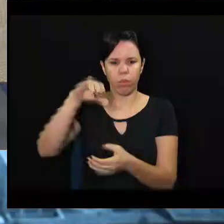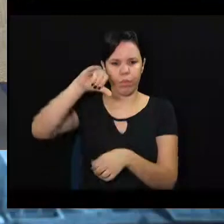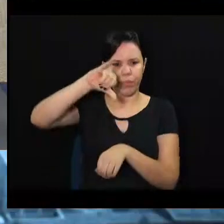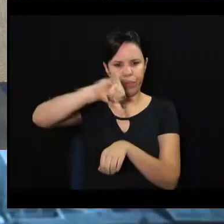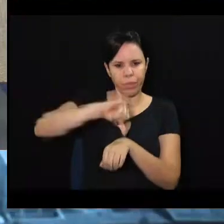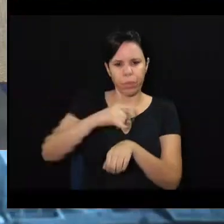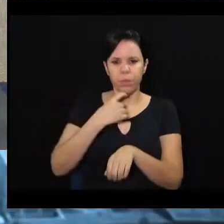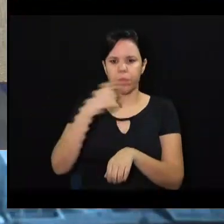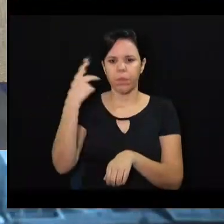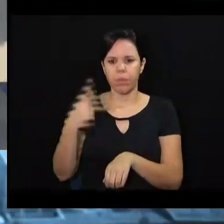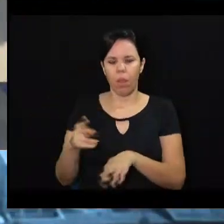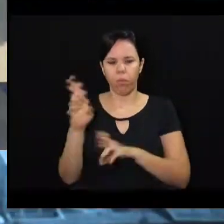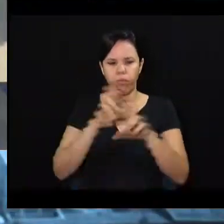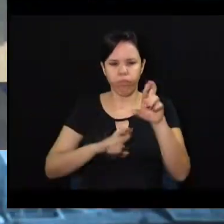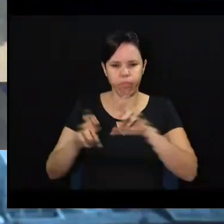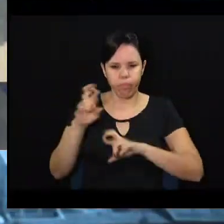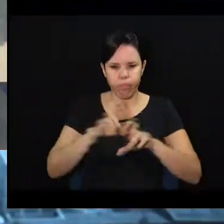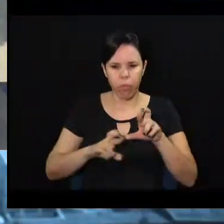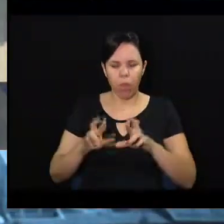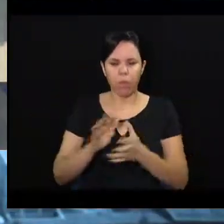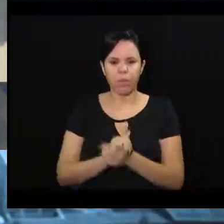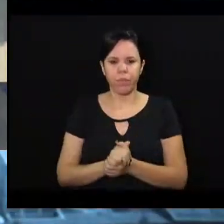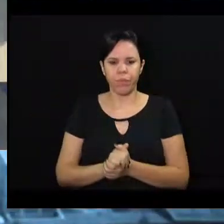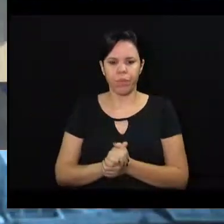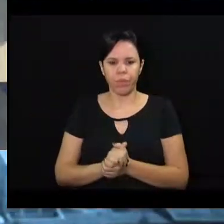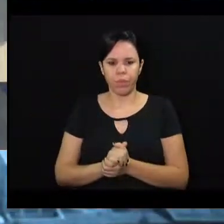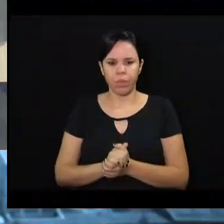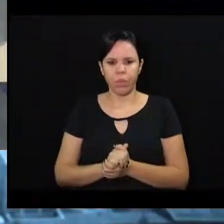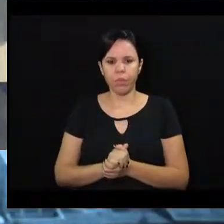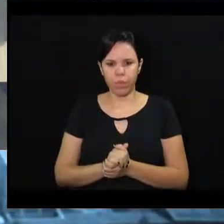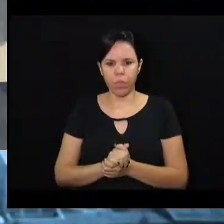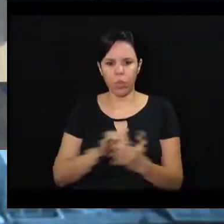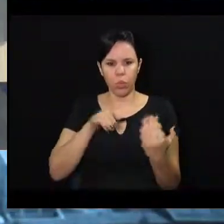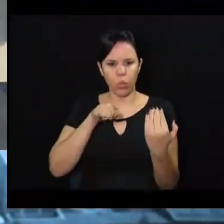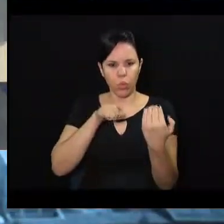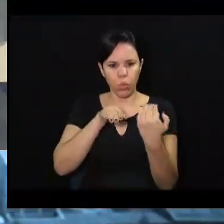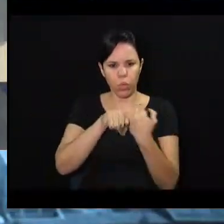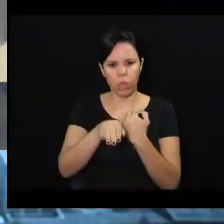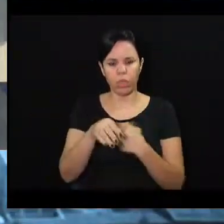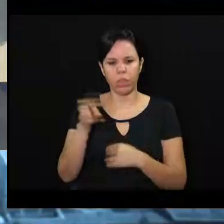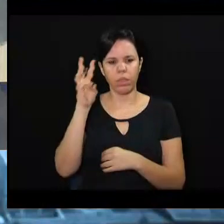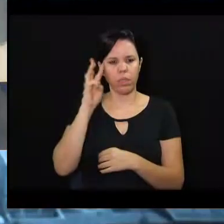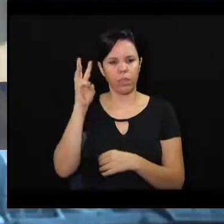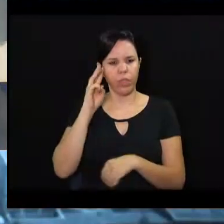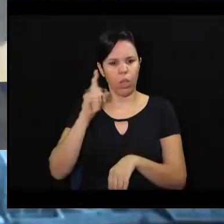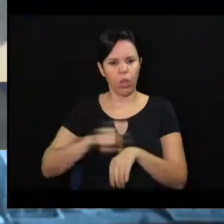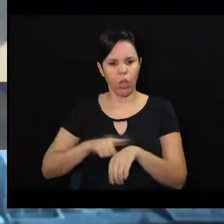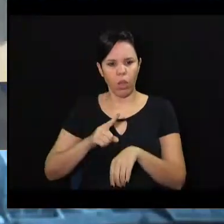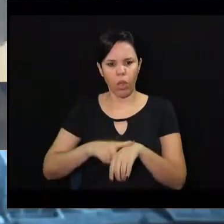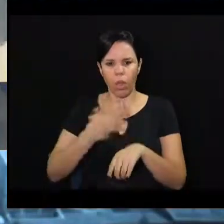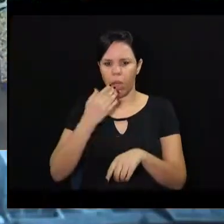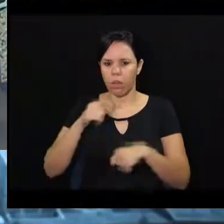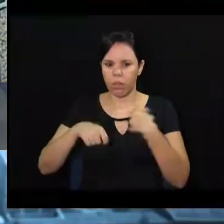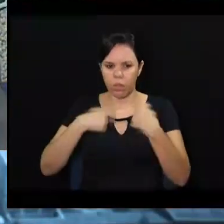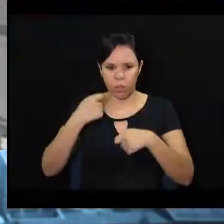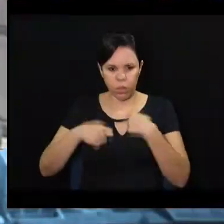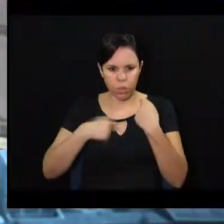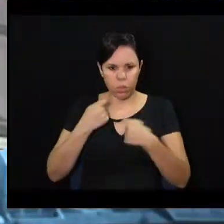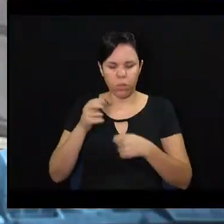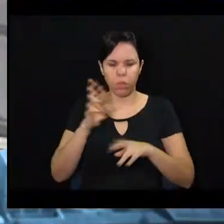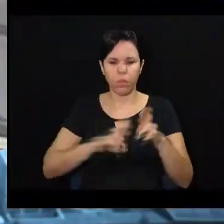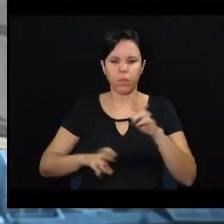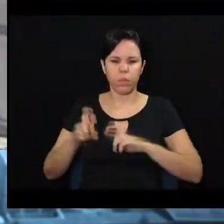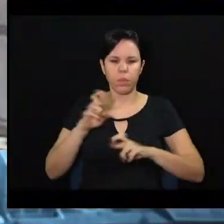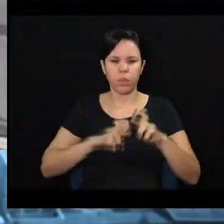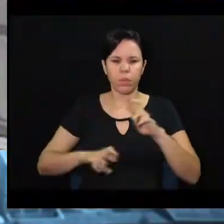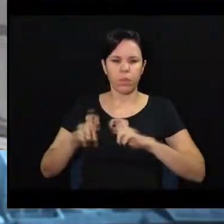Campinas. Vamos conferir então como está o trânsito da cidade nesta terça-feira, hora do almoço. Vamos conferir então